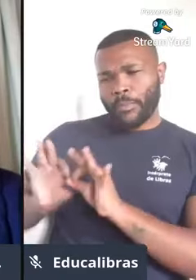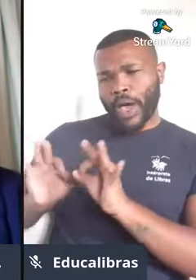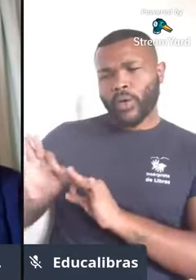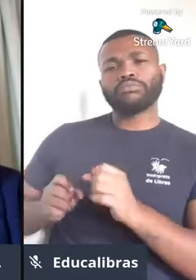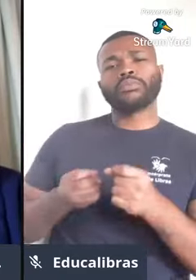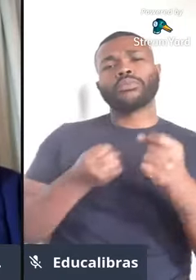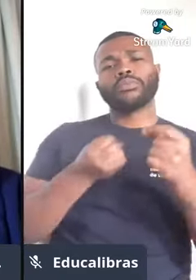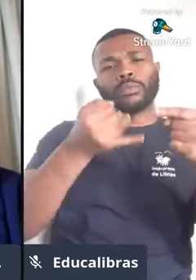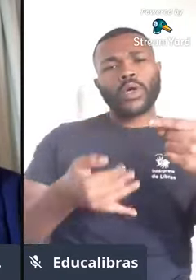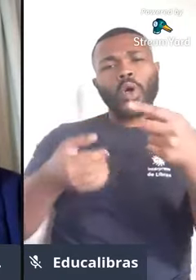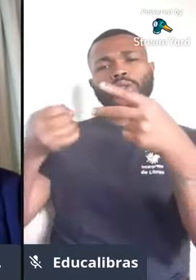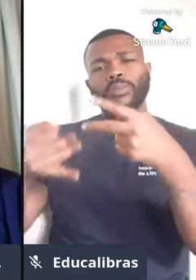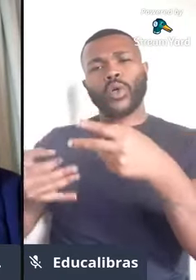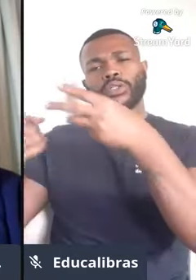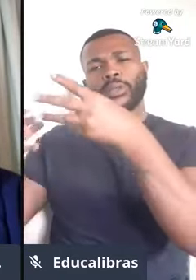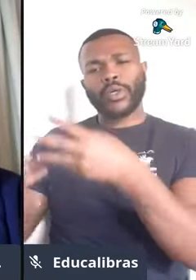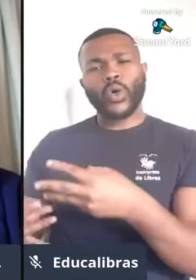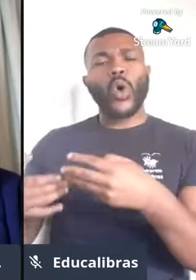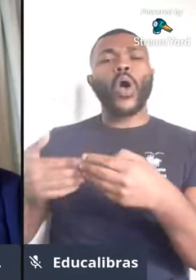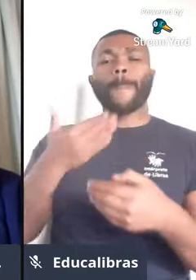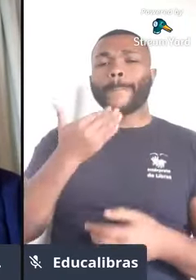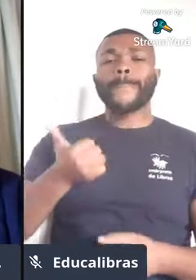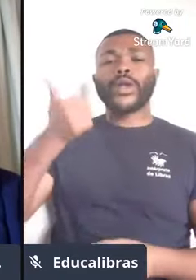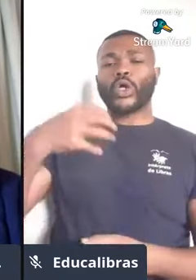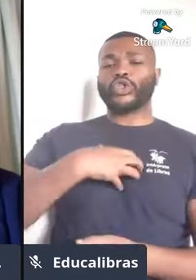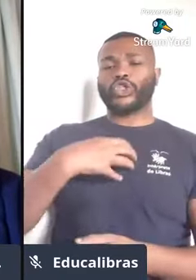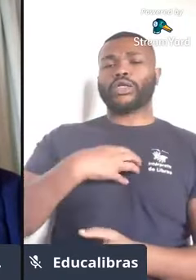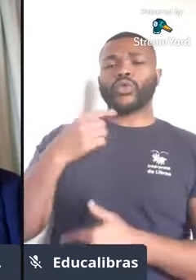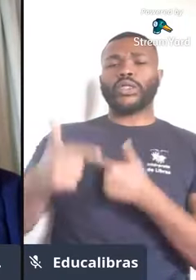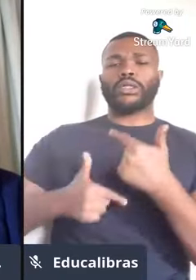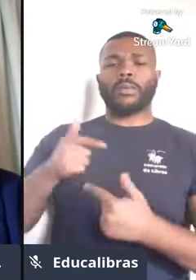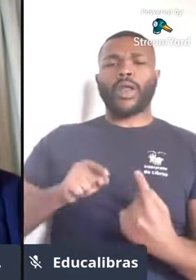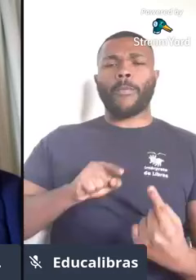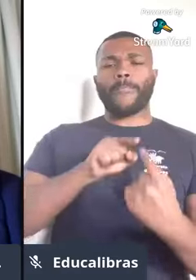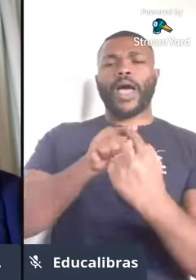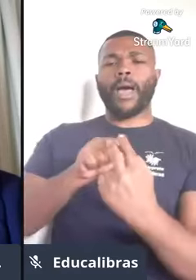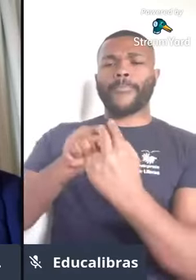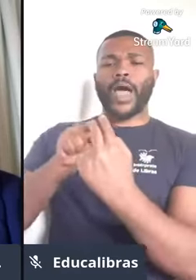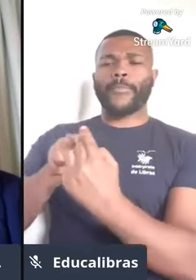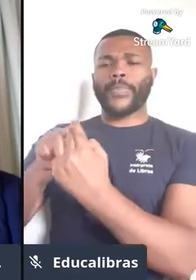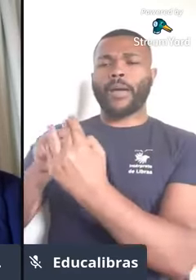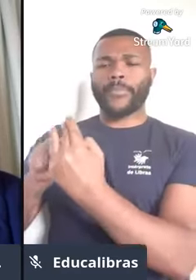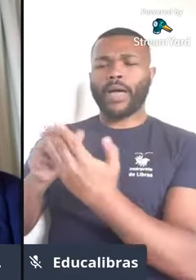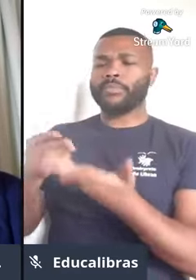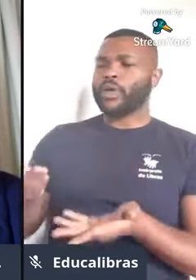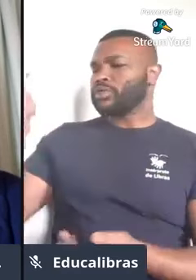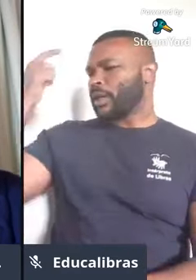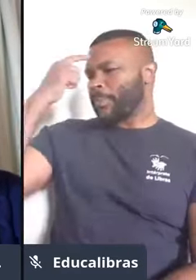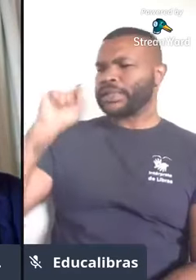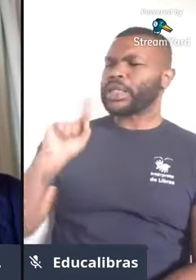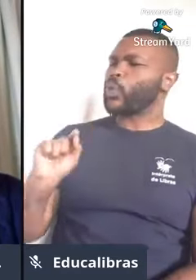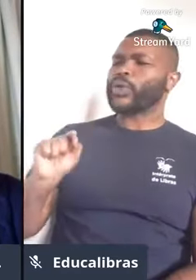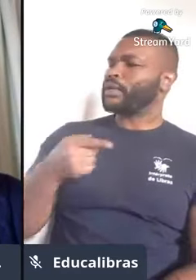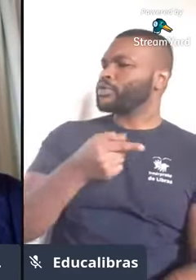melhor atuar nos seus trabalhos. O que você acha desse tipo de iniciativa?